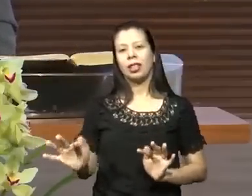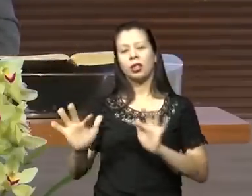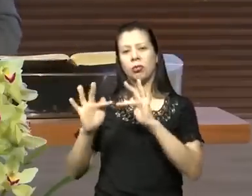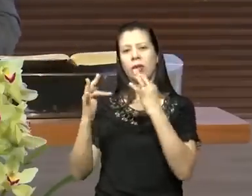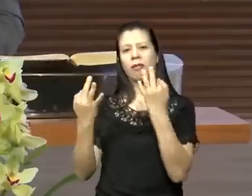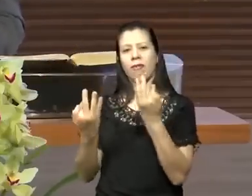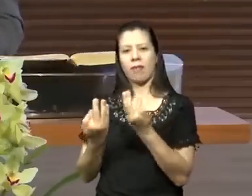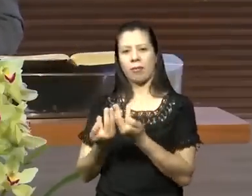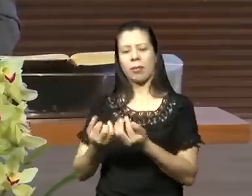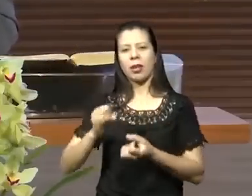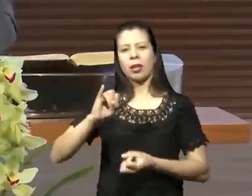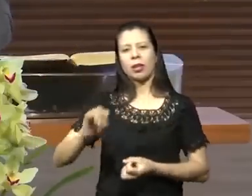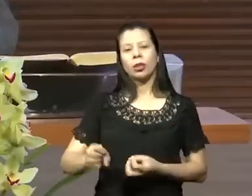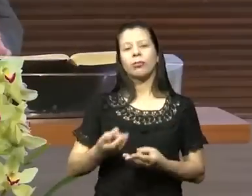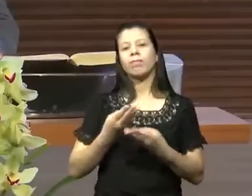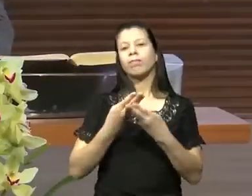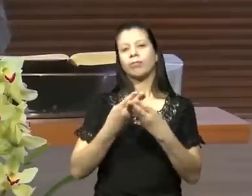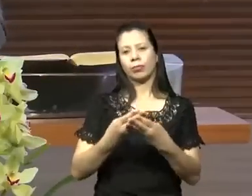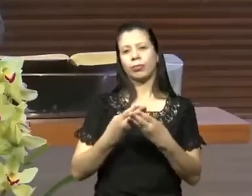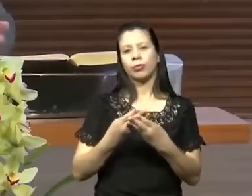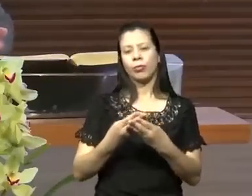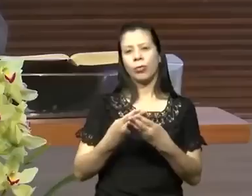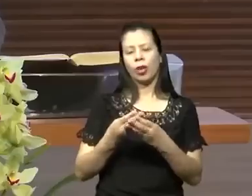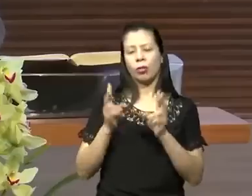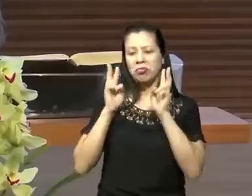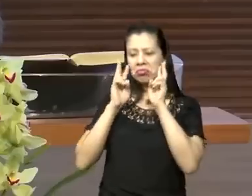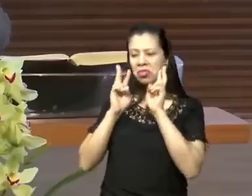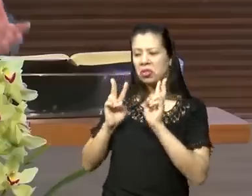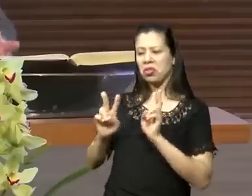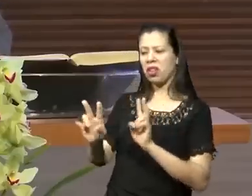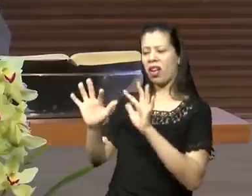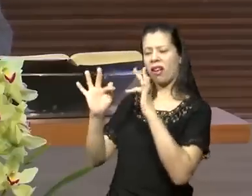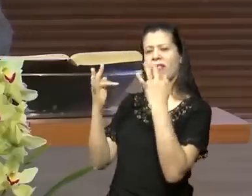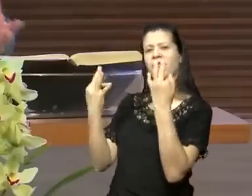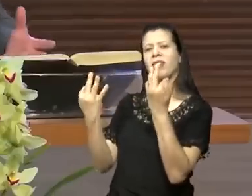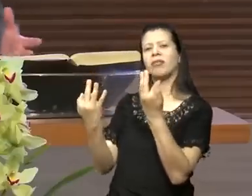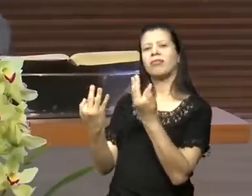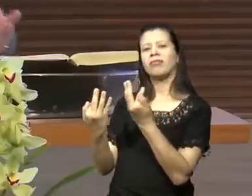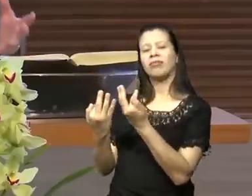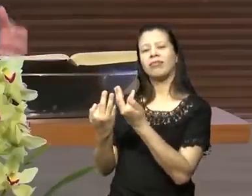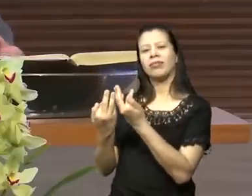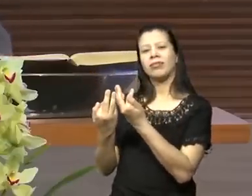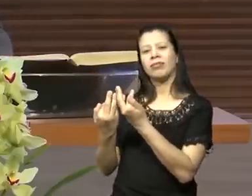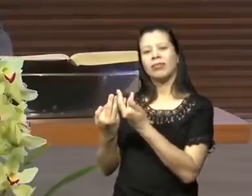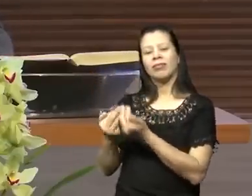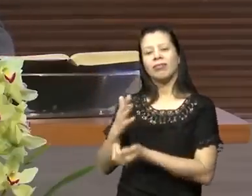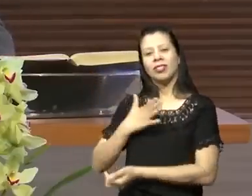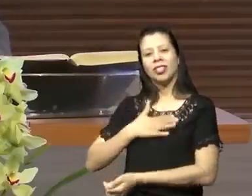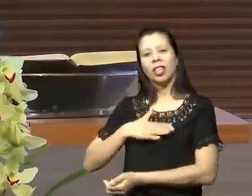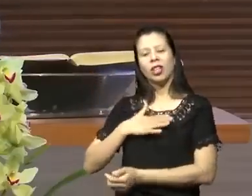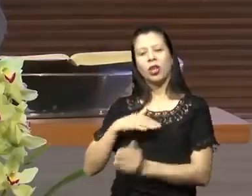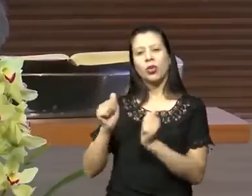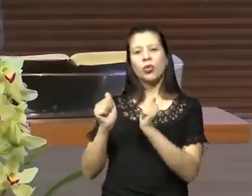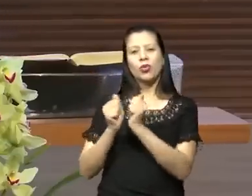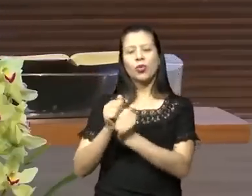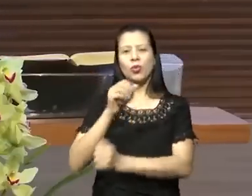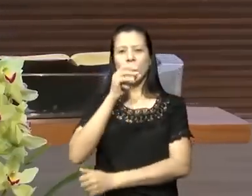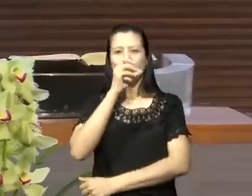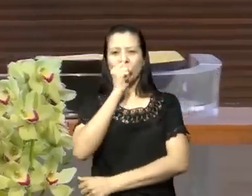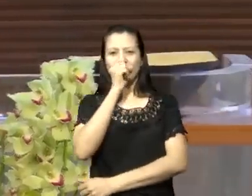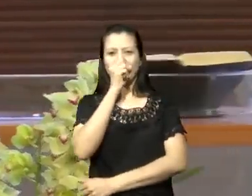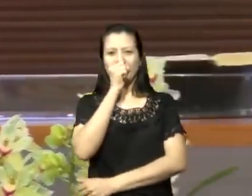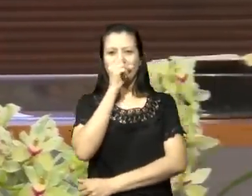e eu me aproximei e achei tão lindo a vestimenta eles guardando o Shabat o sábado e eu pedi